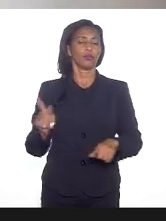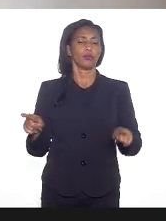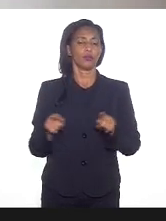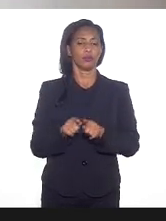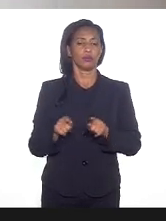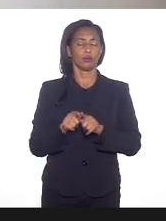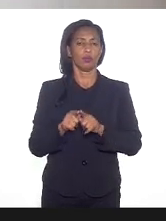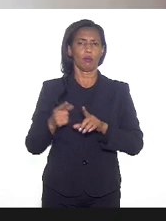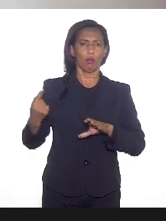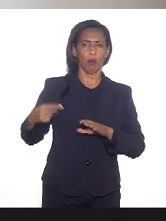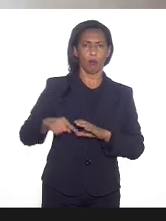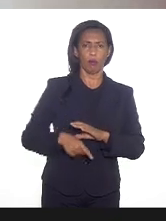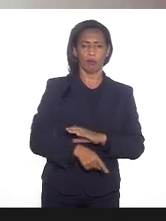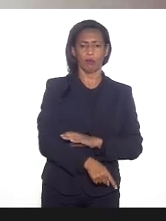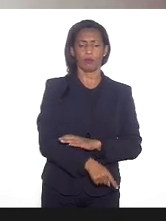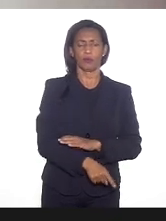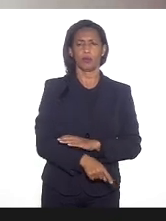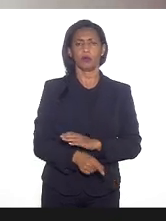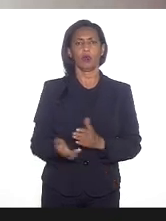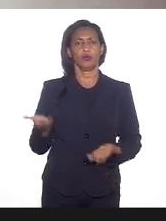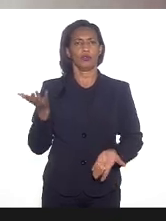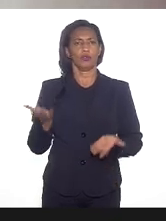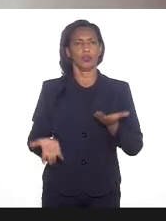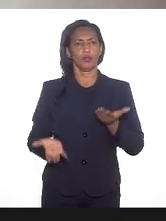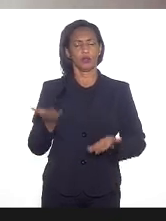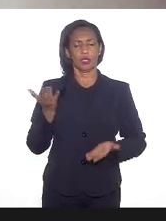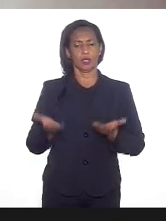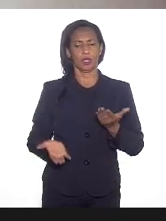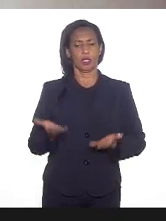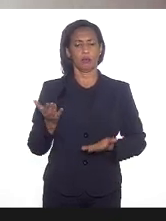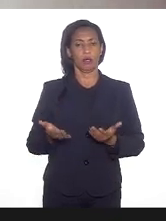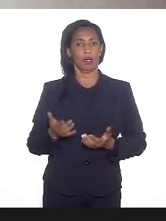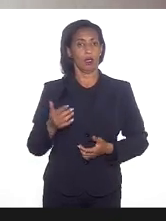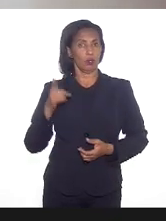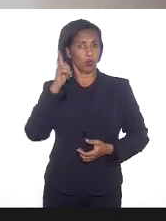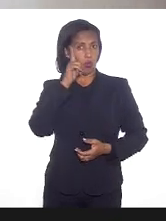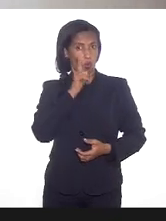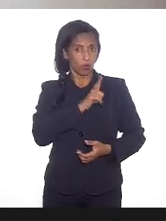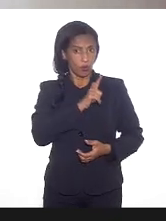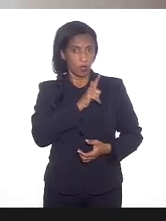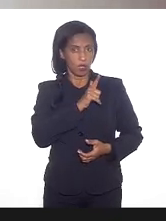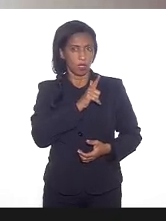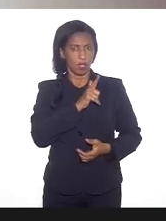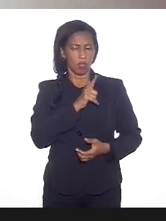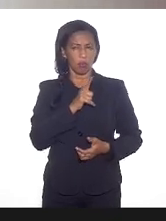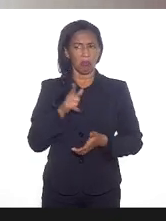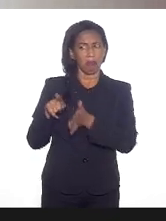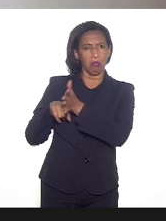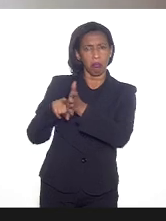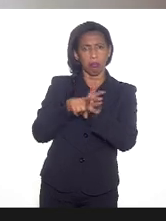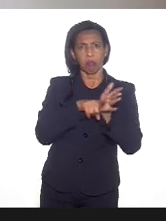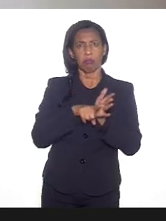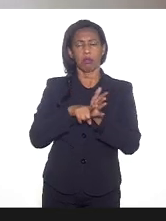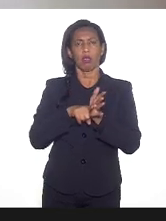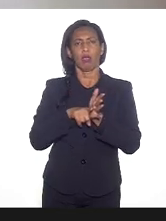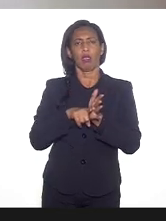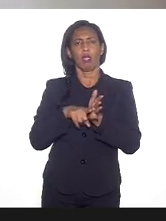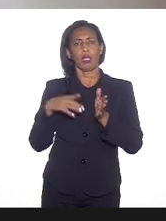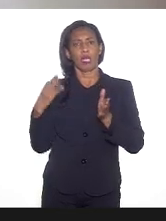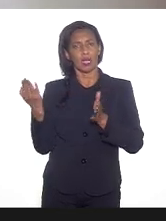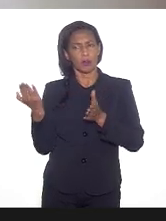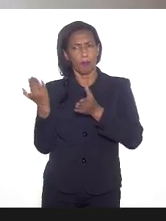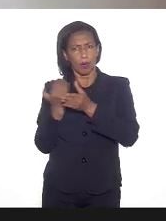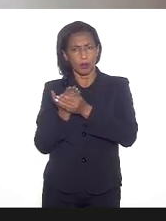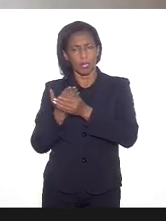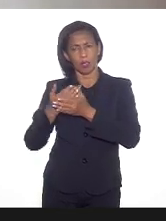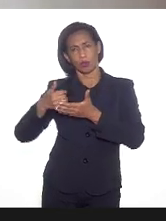para aprofundar os seus desequilíbrios. A gente conseguiu mapear esse processo de uma forma bastante detalhada,